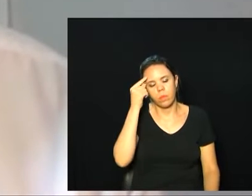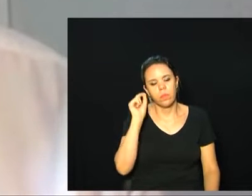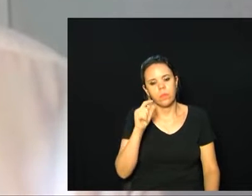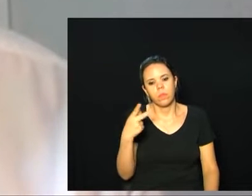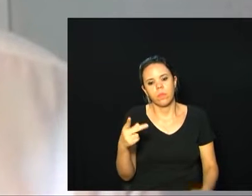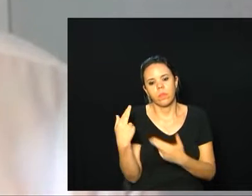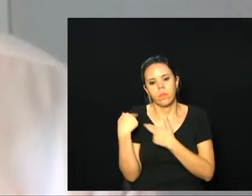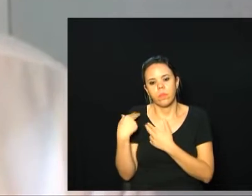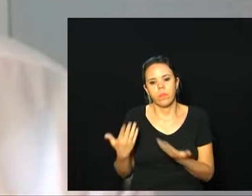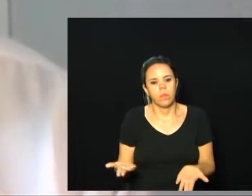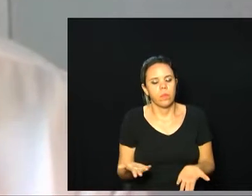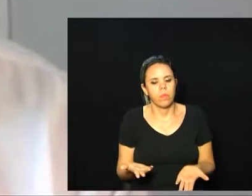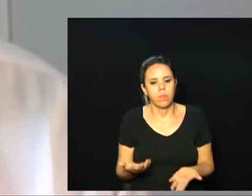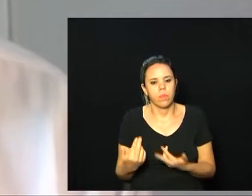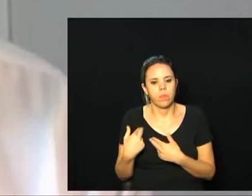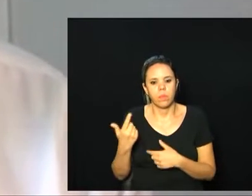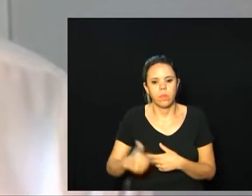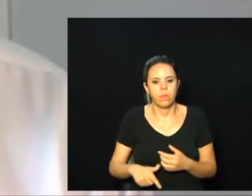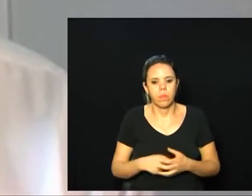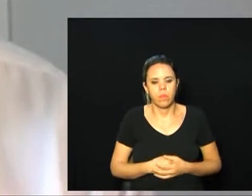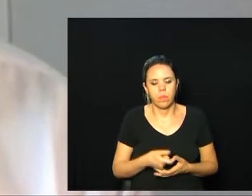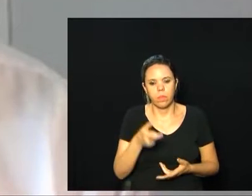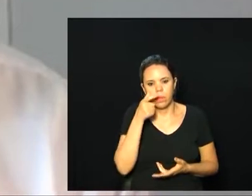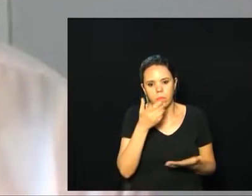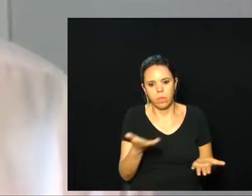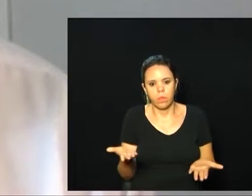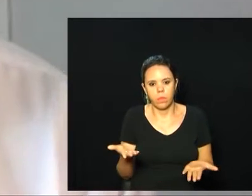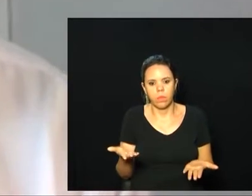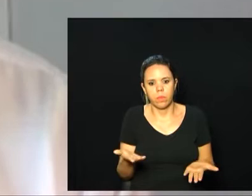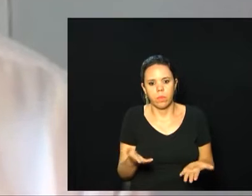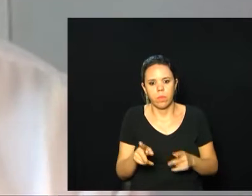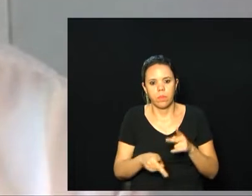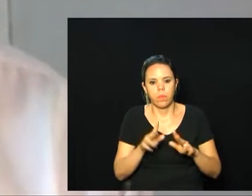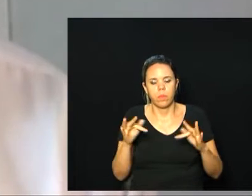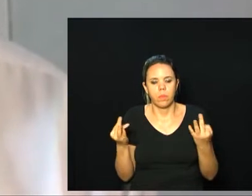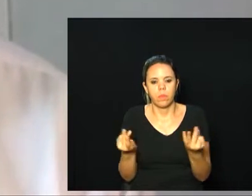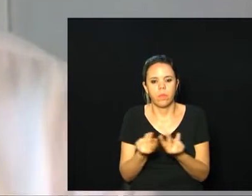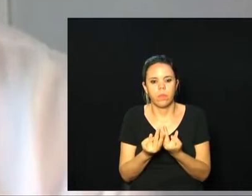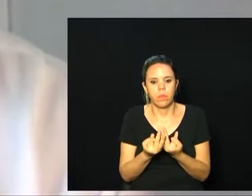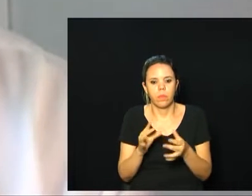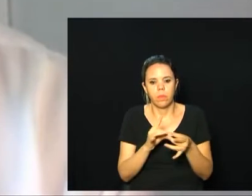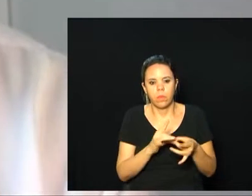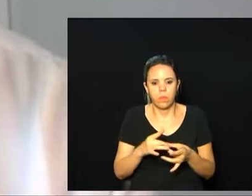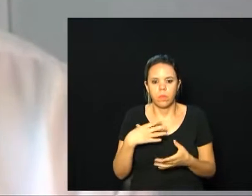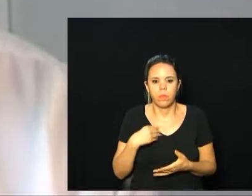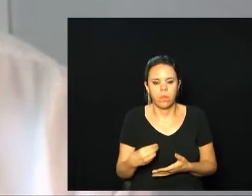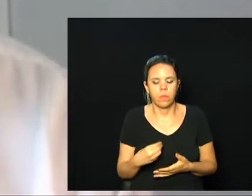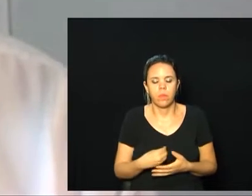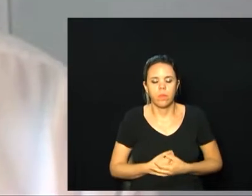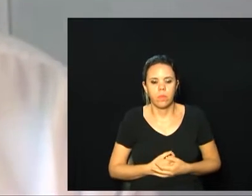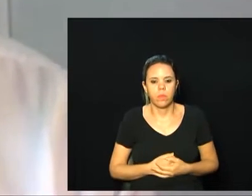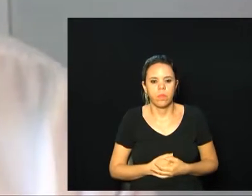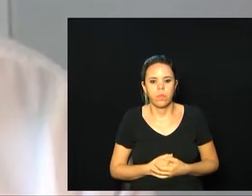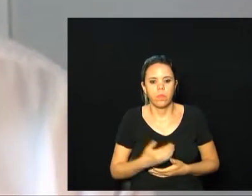sua responsabilidade. E aí cabe, de novo, olhar para você e olhar para os seus. Olhar para a sua família, para o seu cônjuge, para os seus filhos e vice-versa.